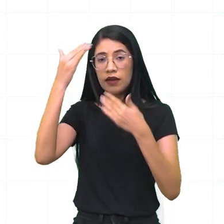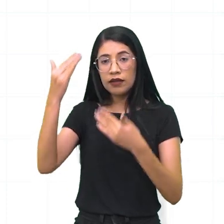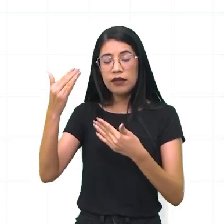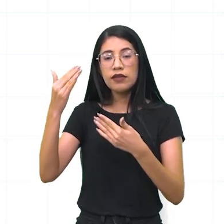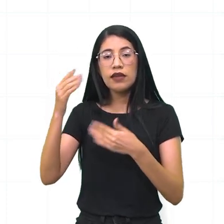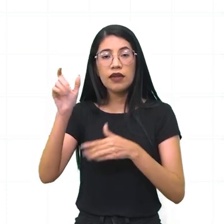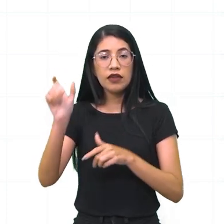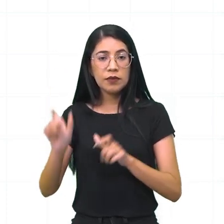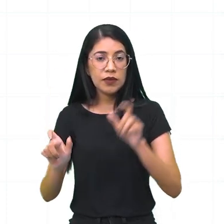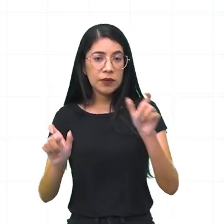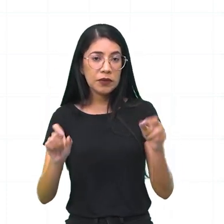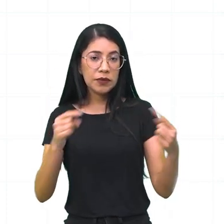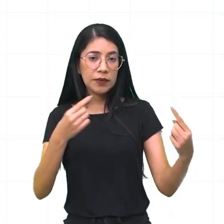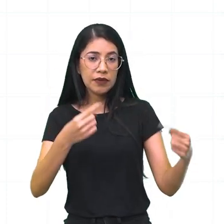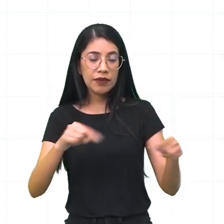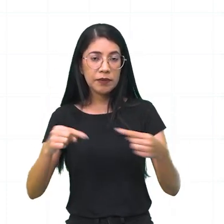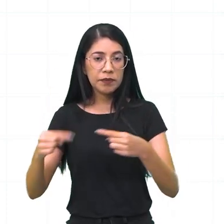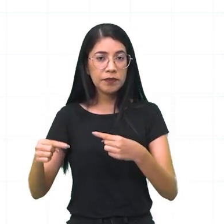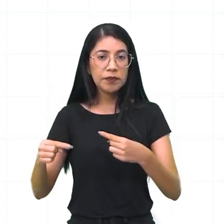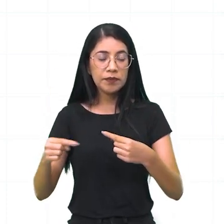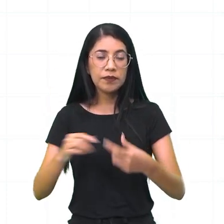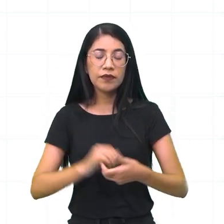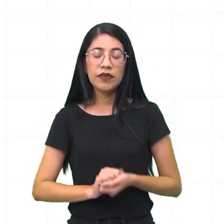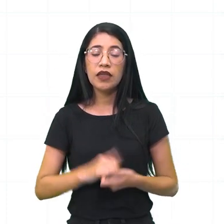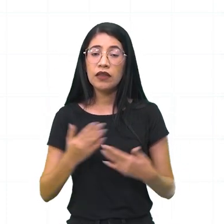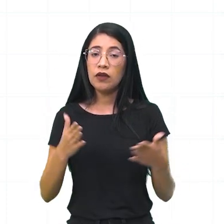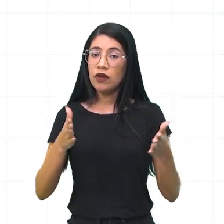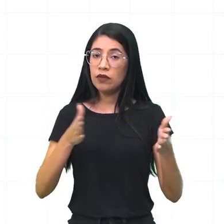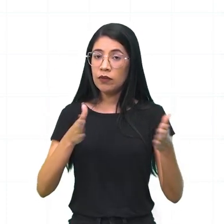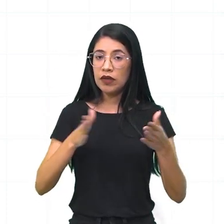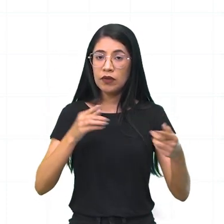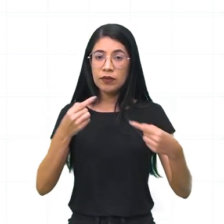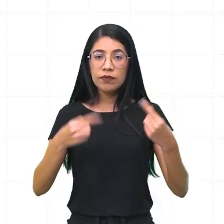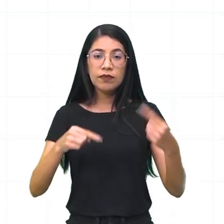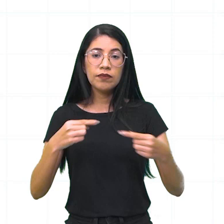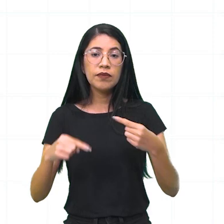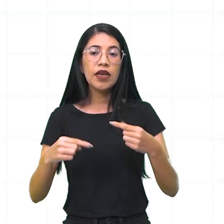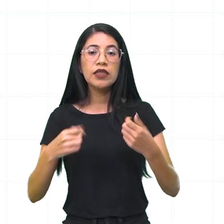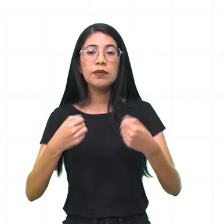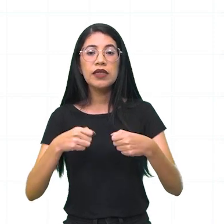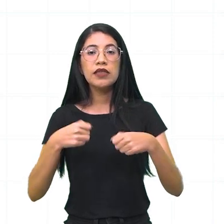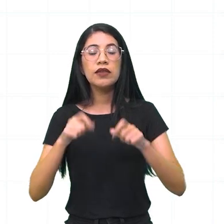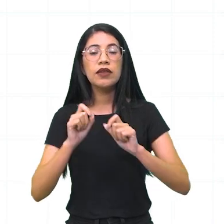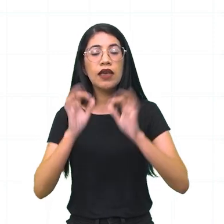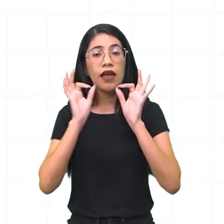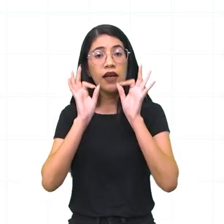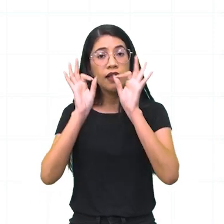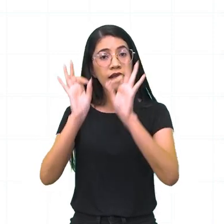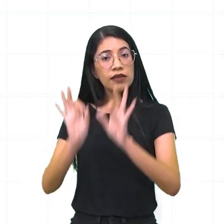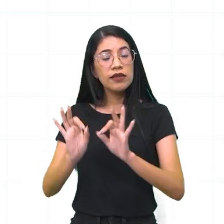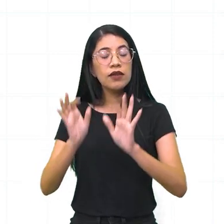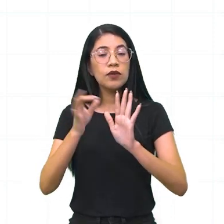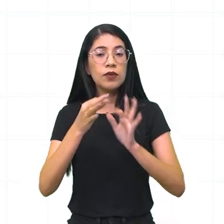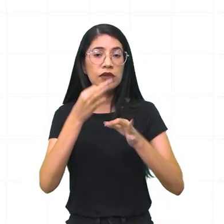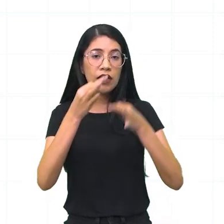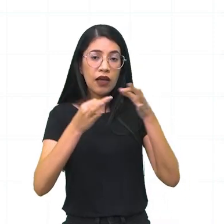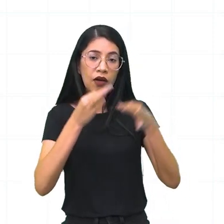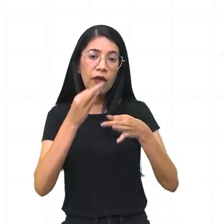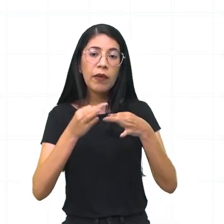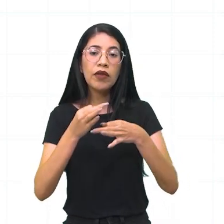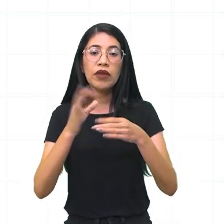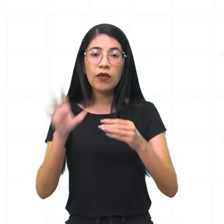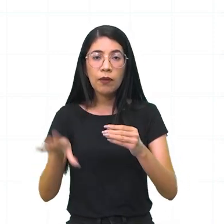caso, os debatedores, tá? Então, durante o debate, preste atenção aos argumentos que